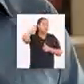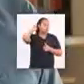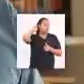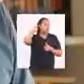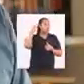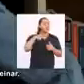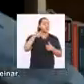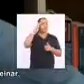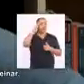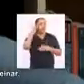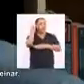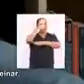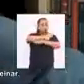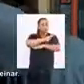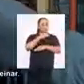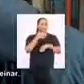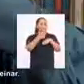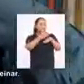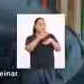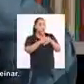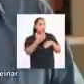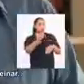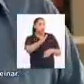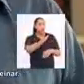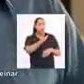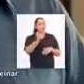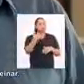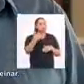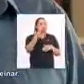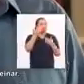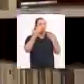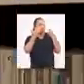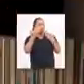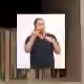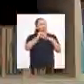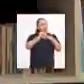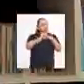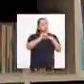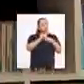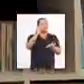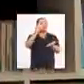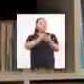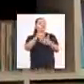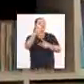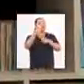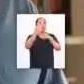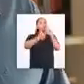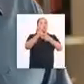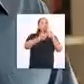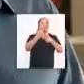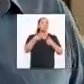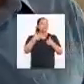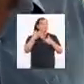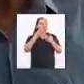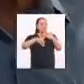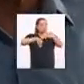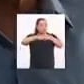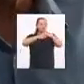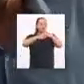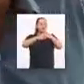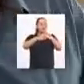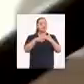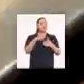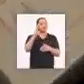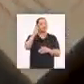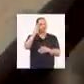lá no Guarani. Eu era do Bagé e aí estavam lá e um amigo disse, vamos lá, ele foi treinar. Na dúvida eu levei uma chuteirinha. E aí faltou a gente, eu entrei